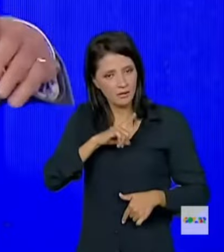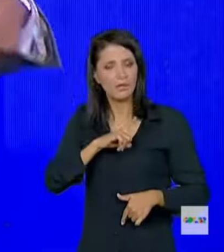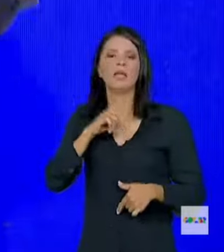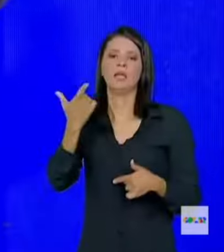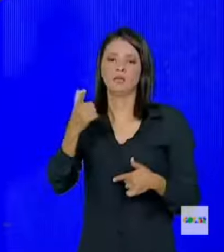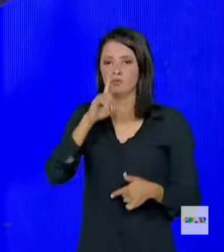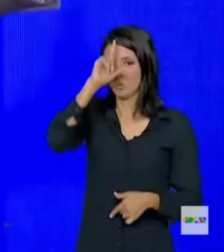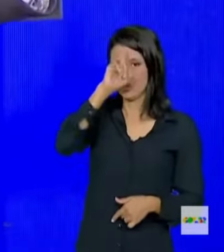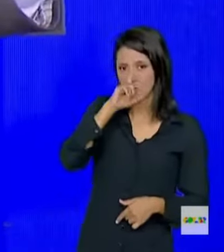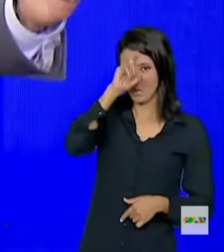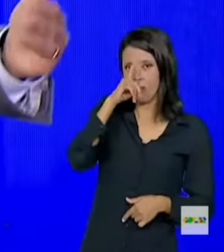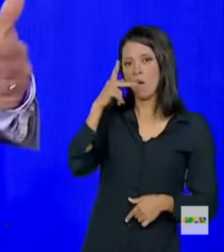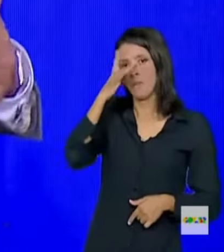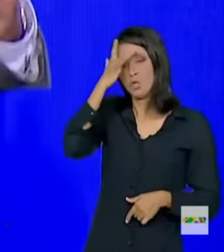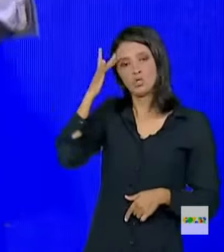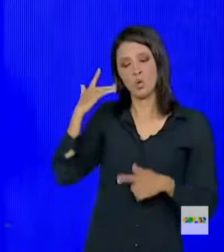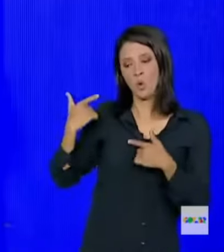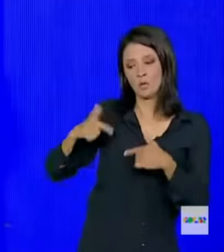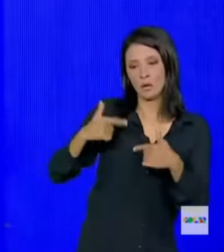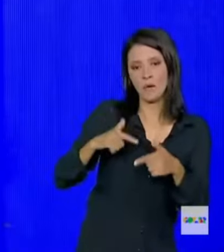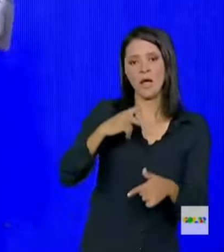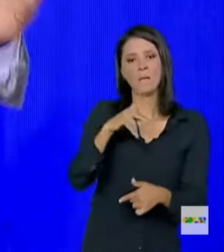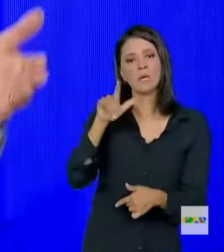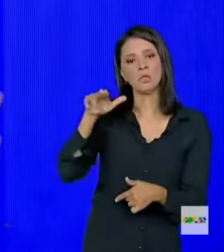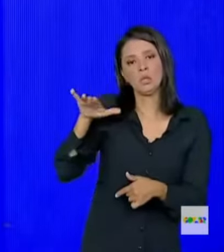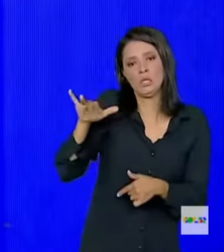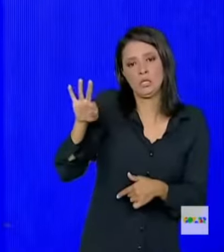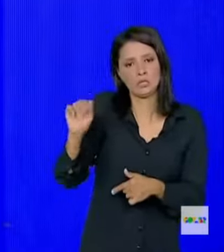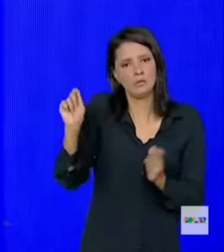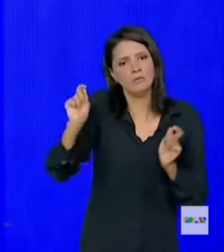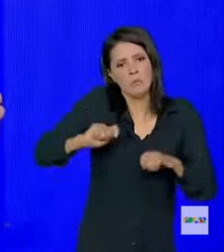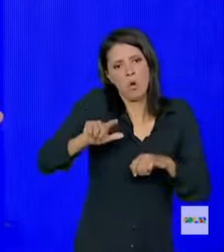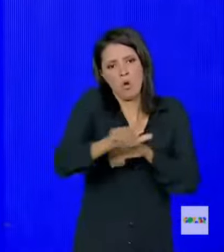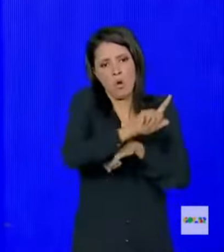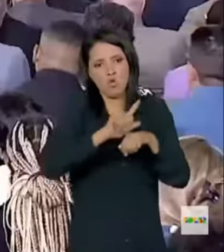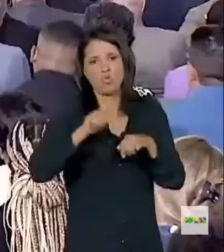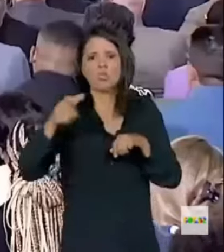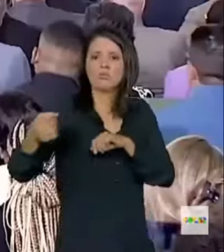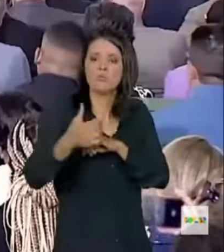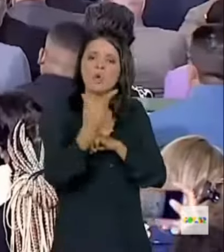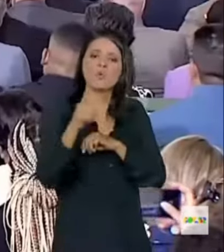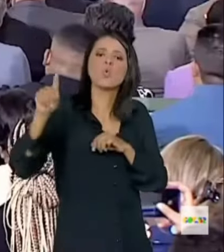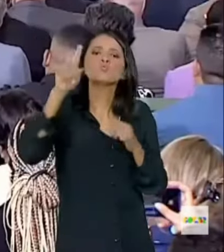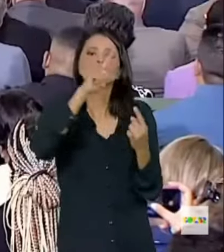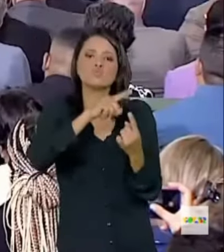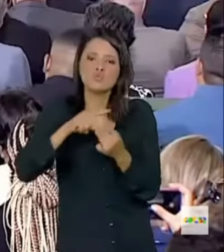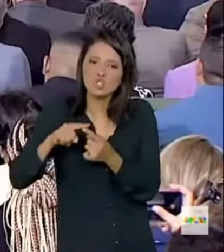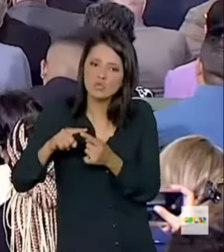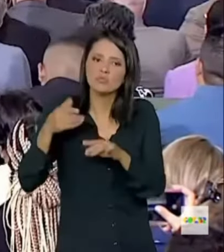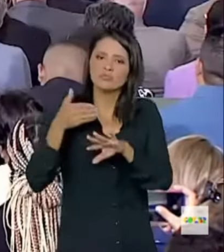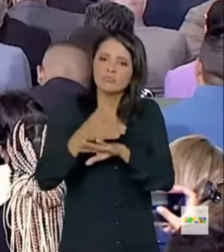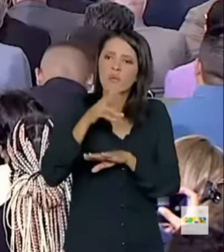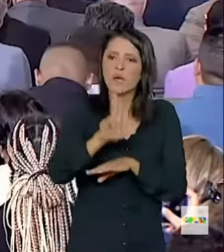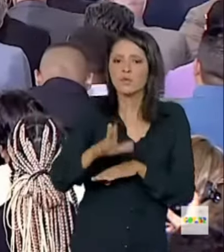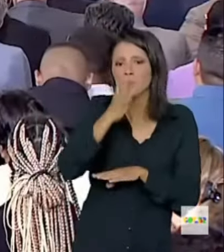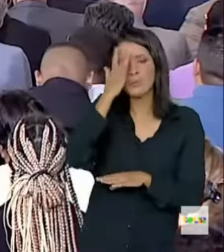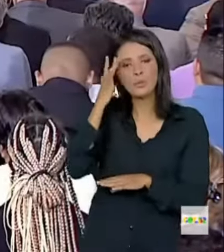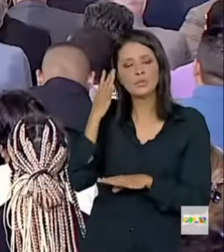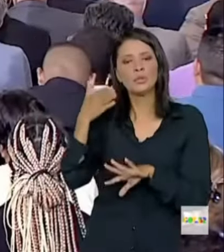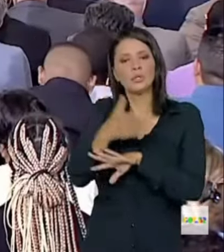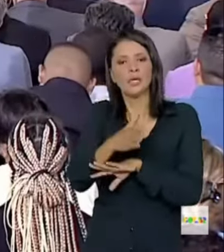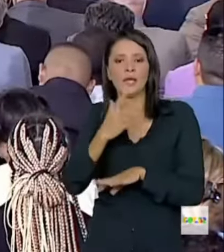que trabalha de plantonista, você pode criar uma outra categoria nos comerciários para atender a demanda de usuário que quer